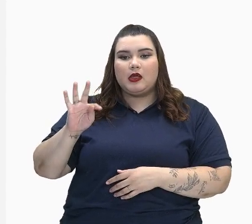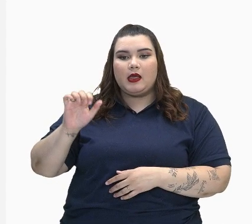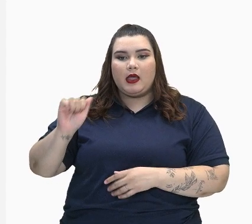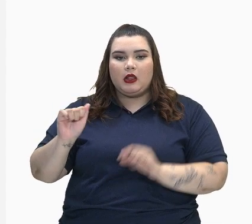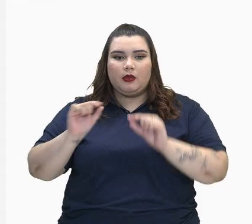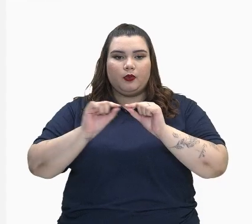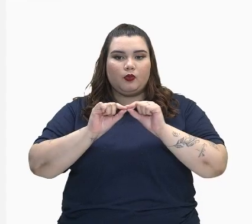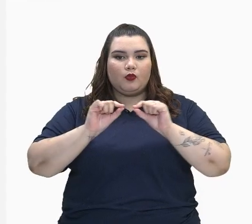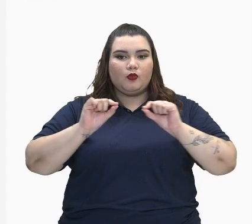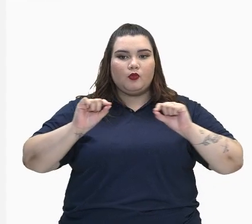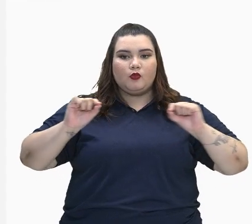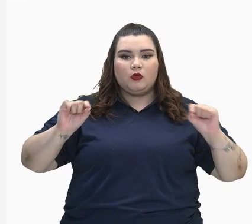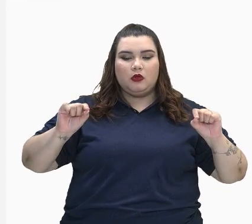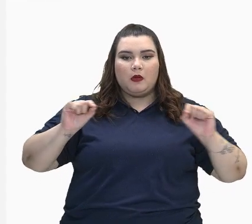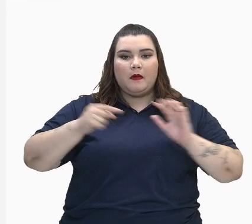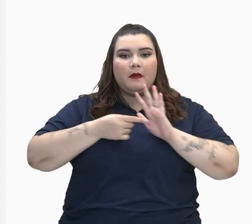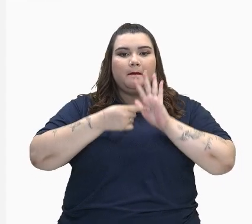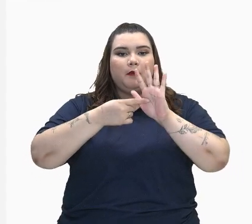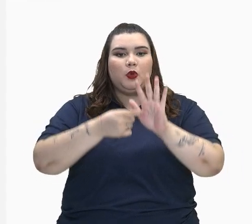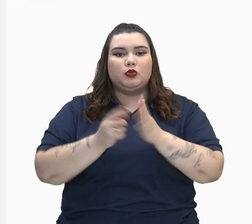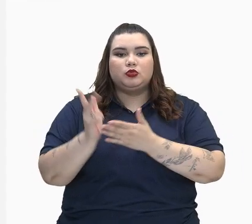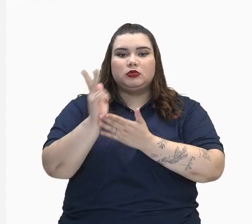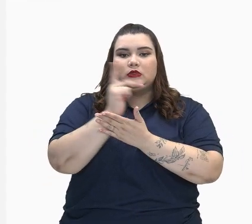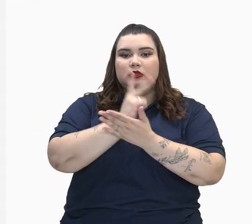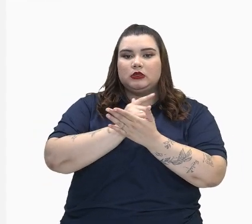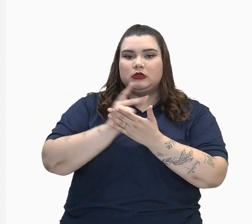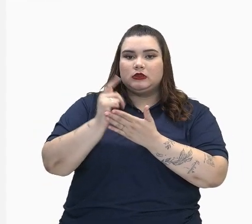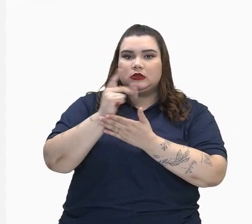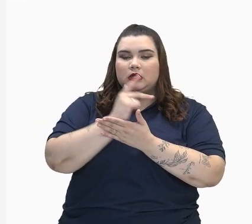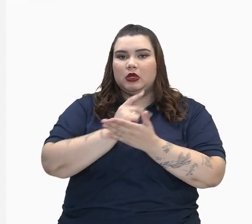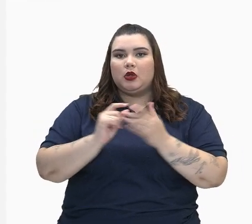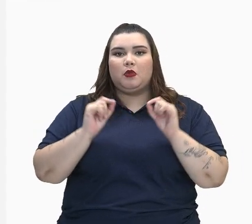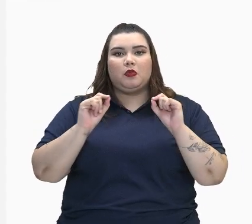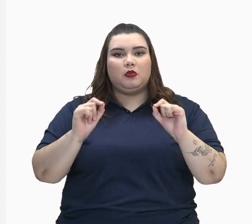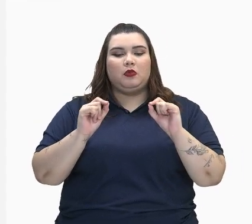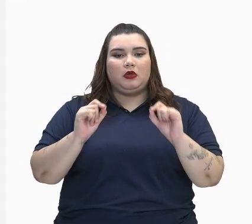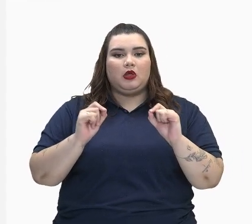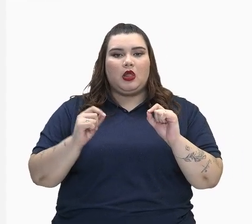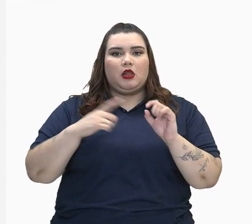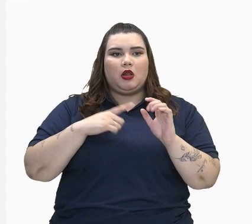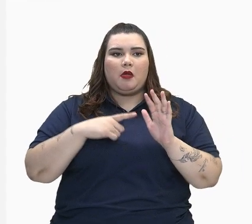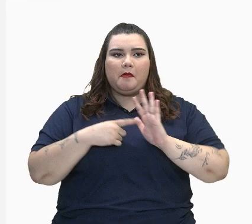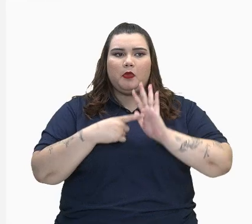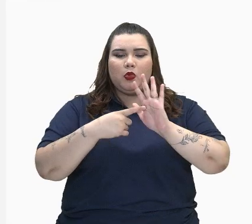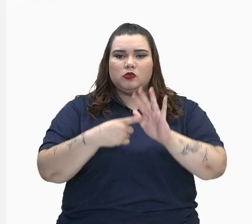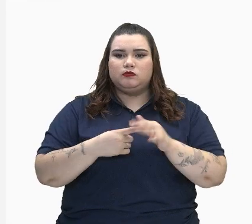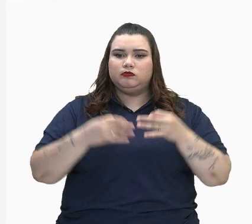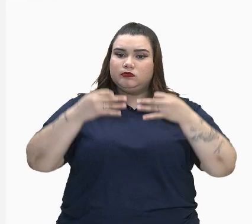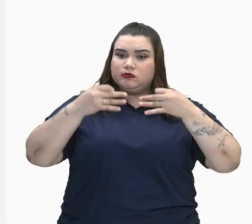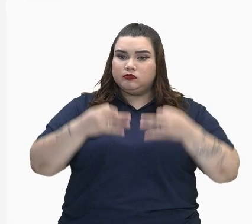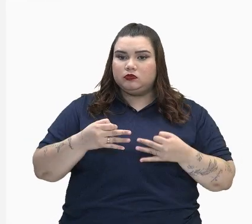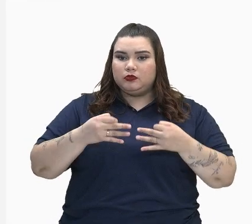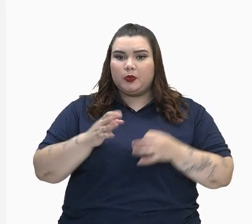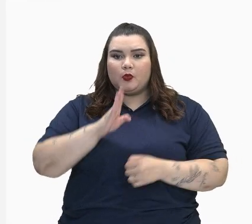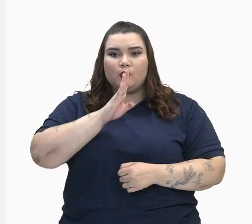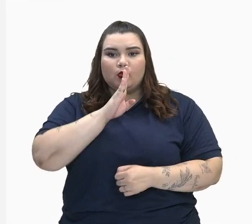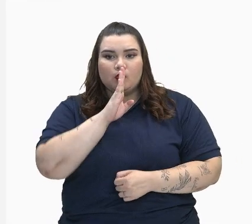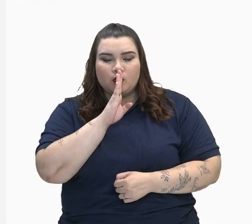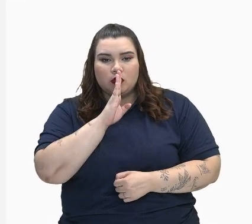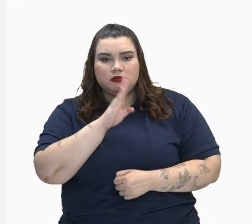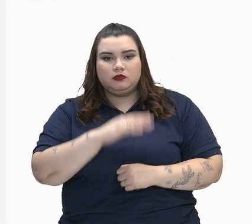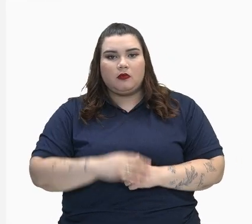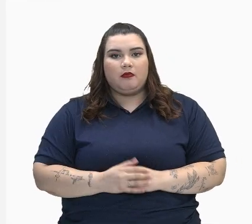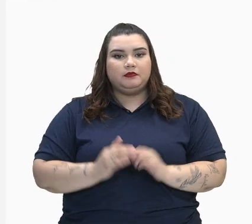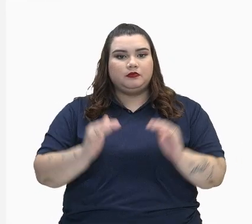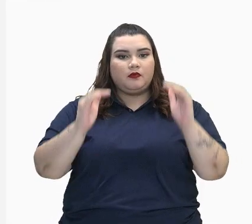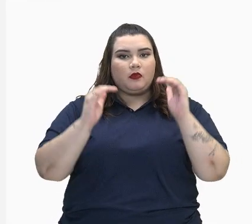reta, ela vai transmitir o quê no desenho, na sua composição? Firmeza, estabilidade. Aí nós